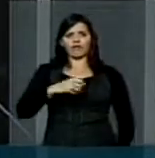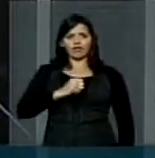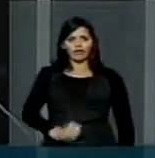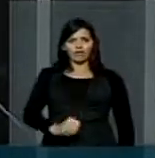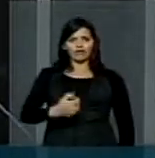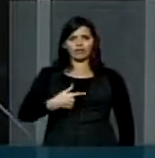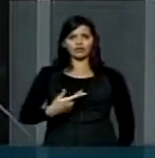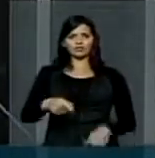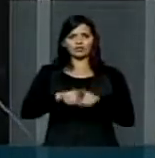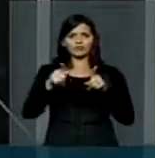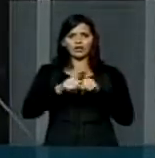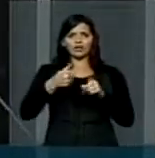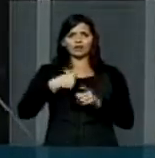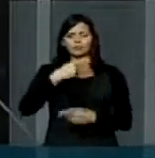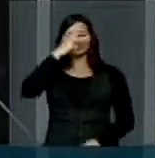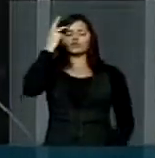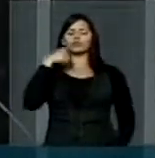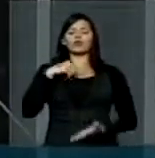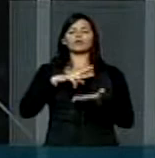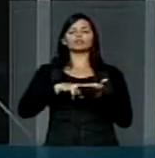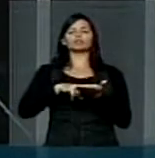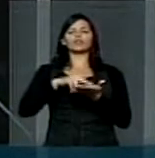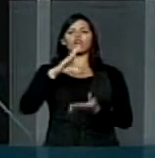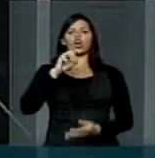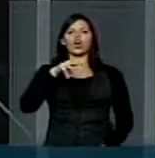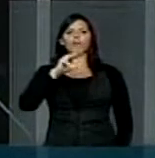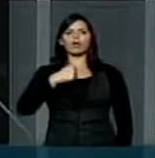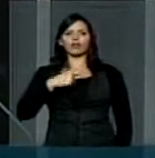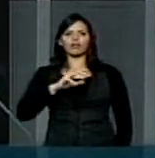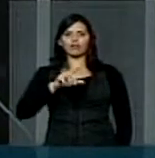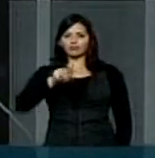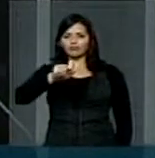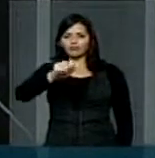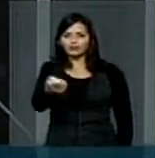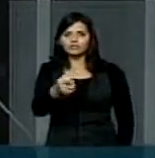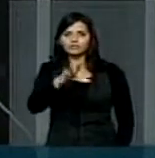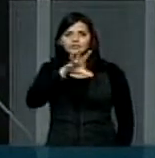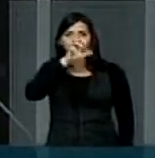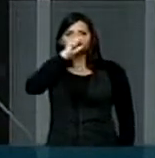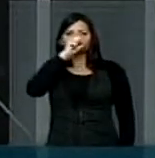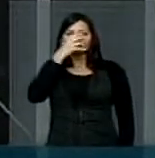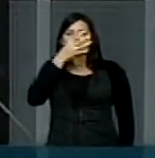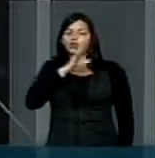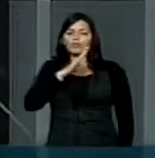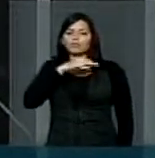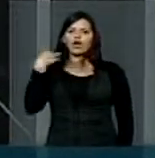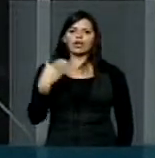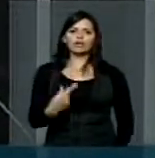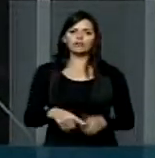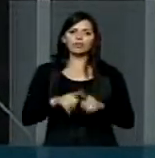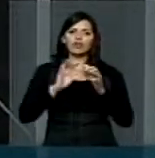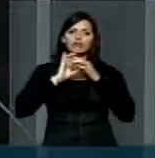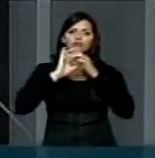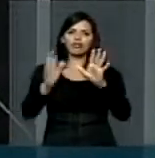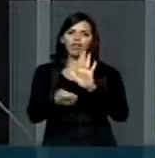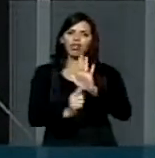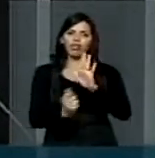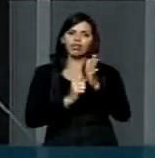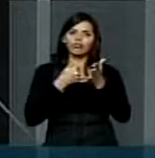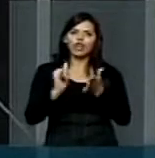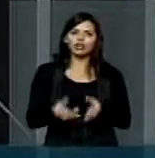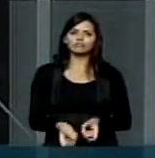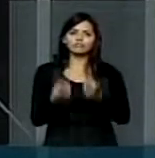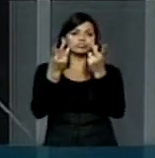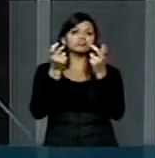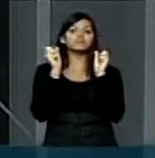propõe a descriminalização das drogas, e o senhor veja que nessa proposta apresentada por